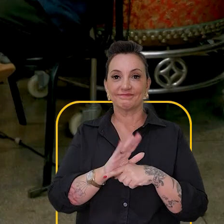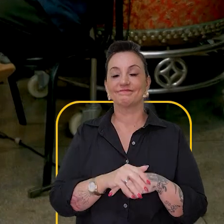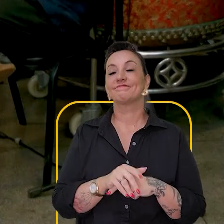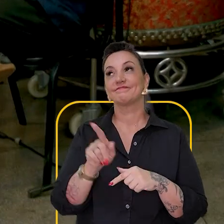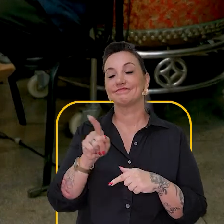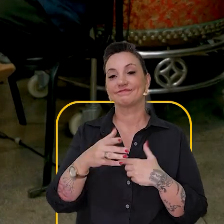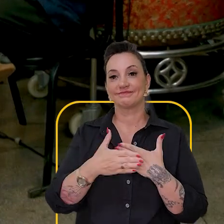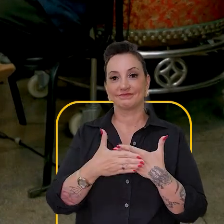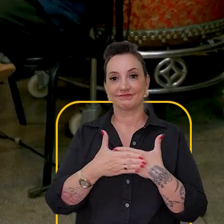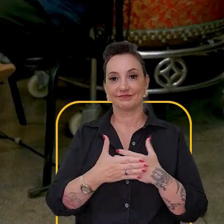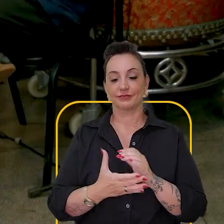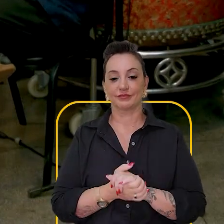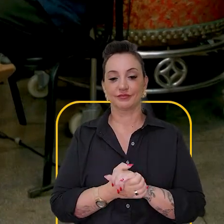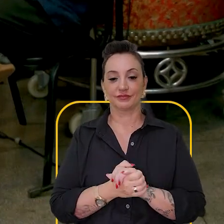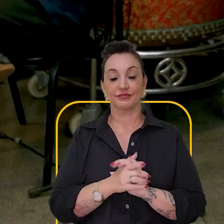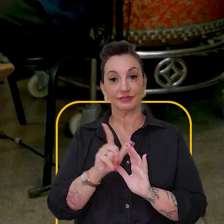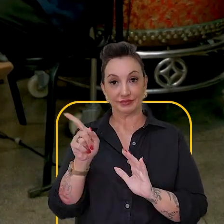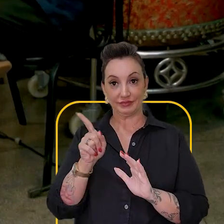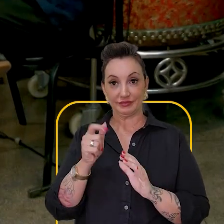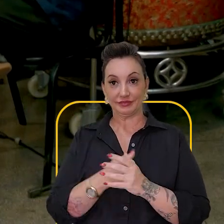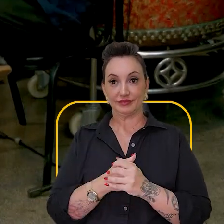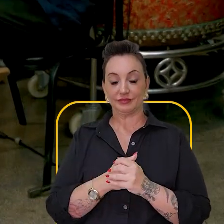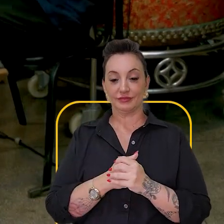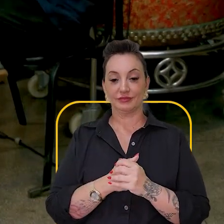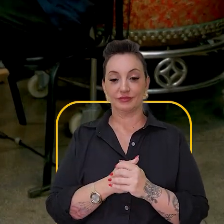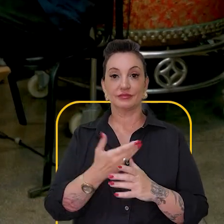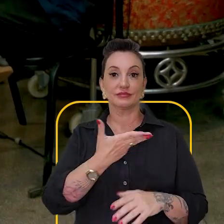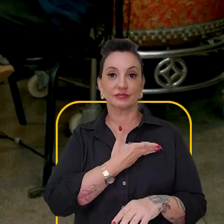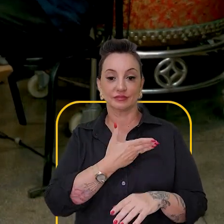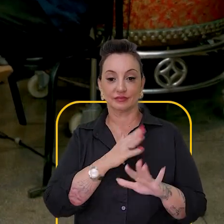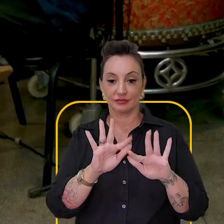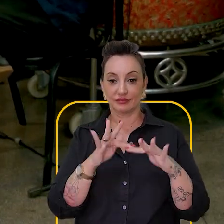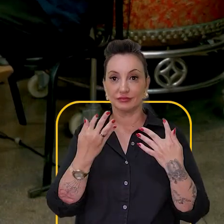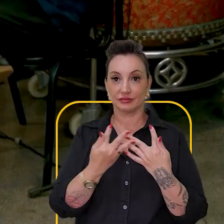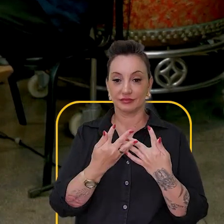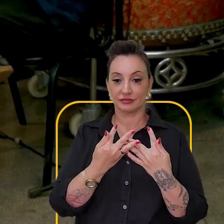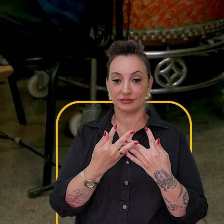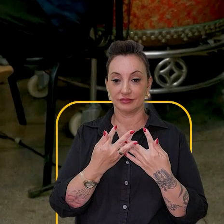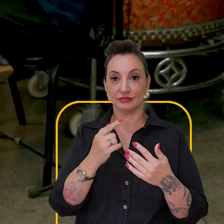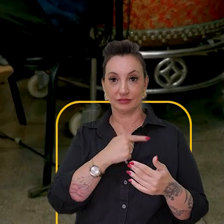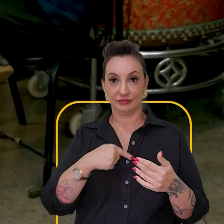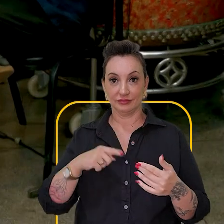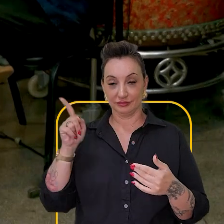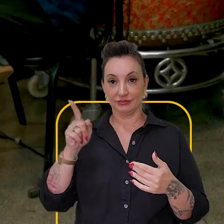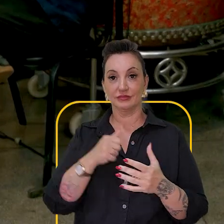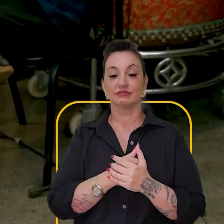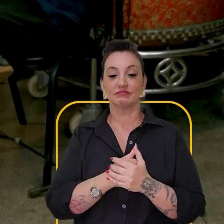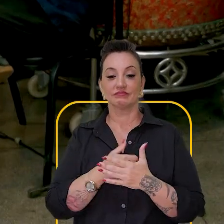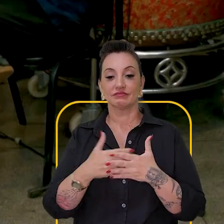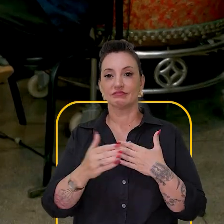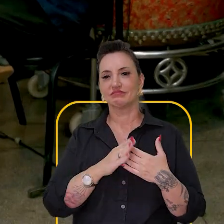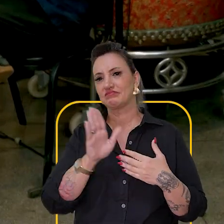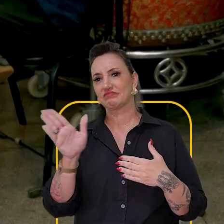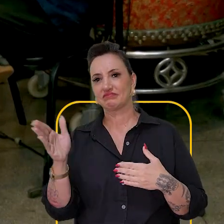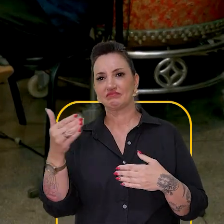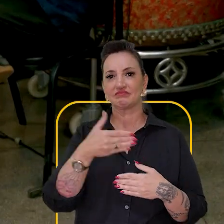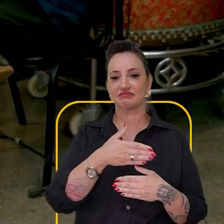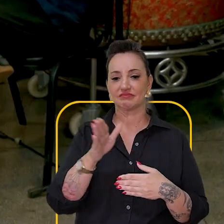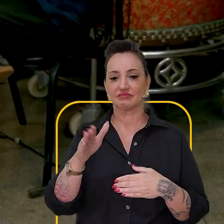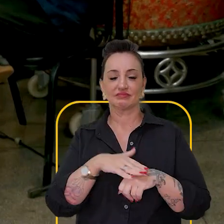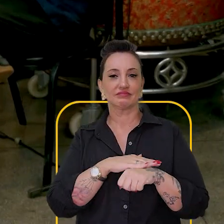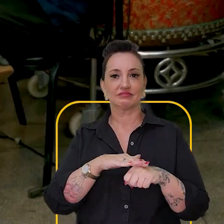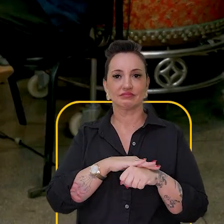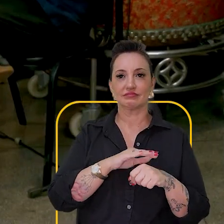Everton lá de Ribeirão ele ficou amigo de uma família de Taiwan e ele vira e mexe ia lá